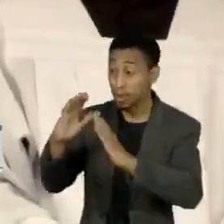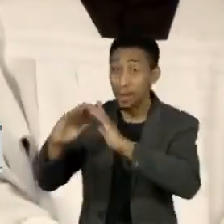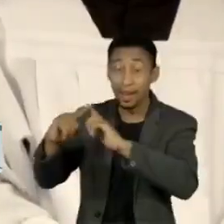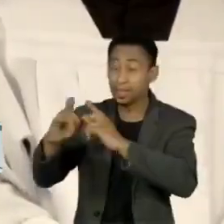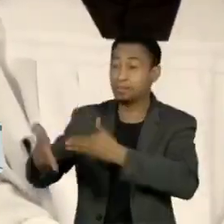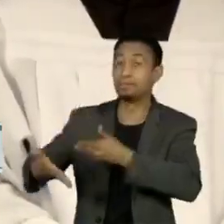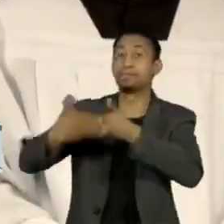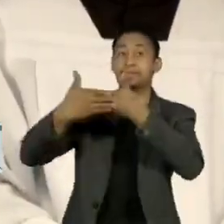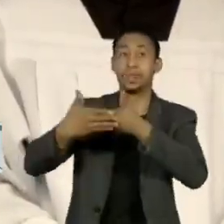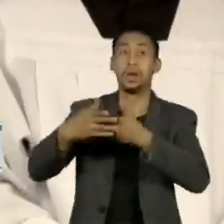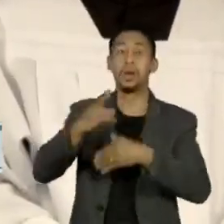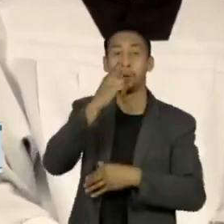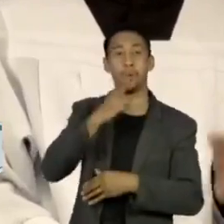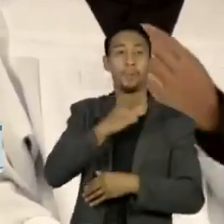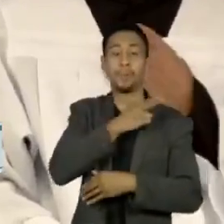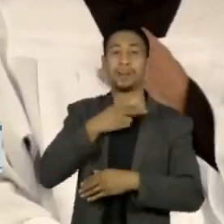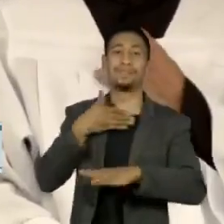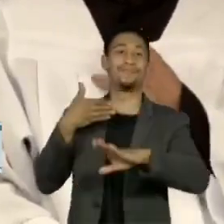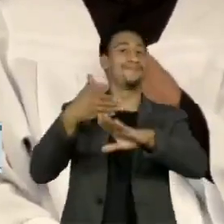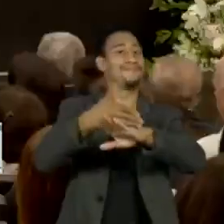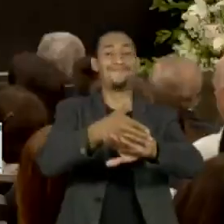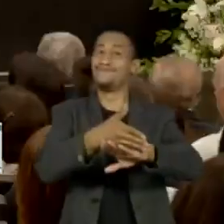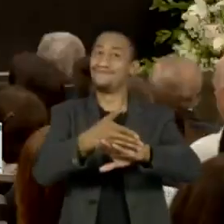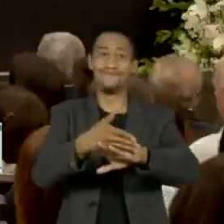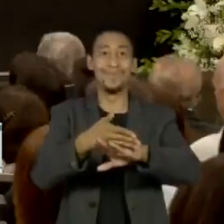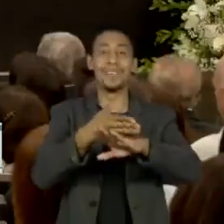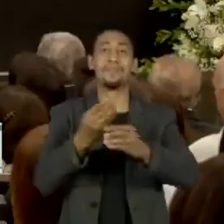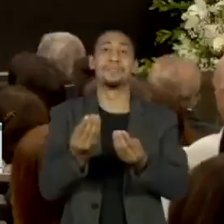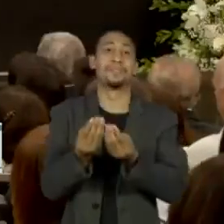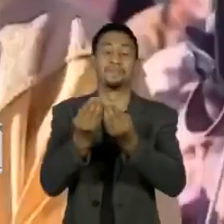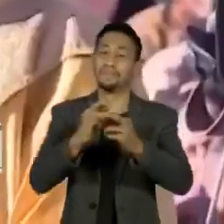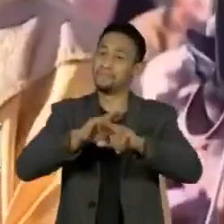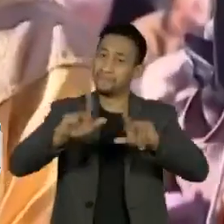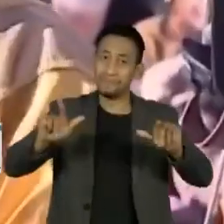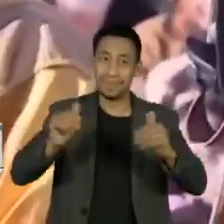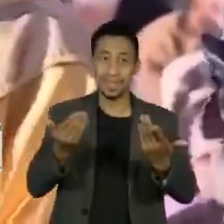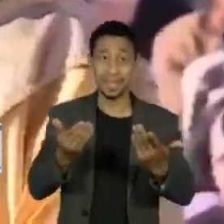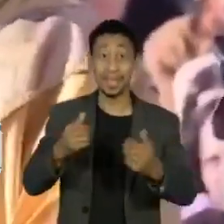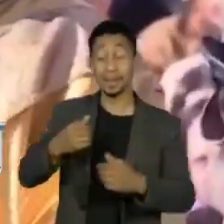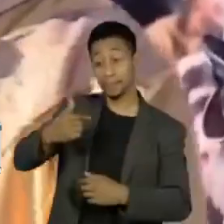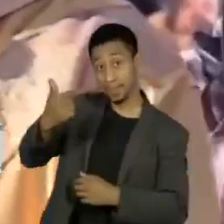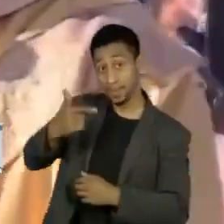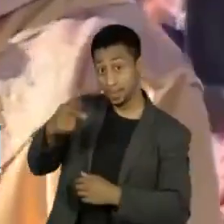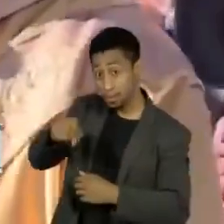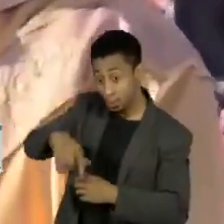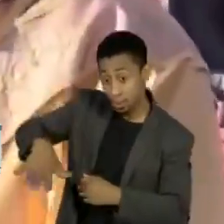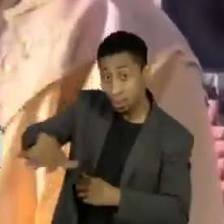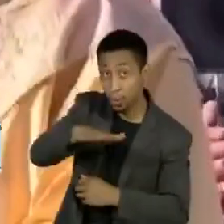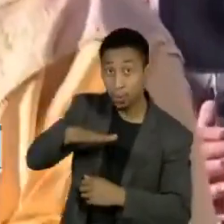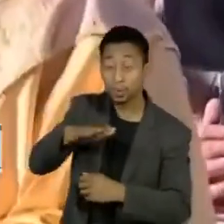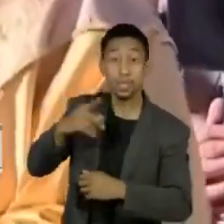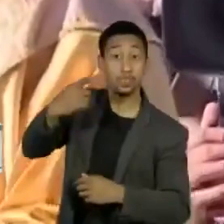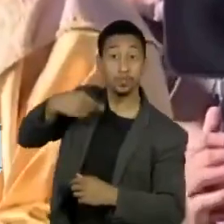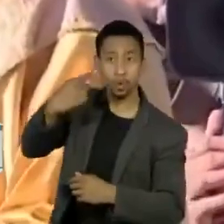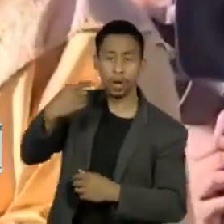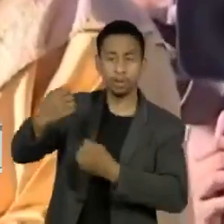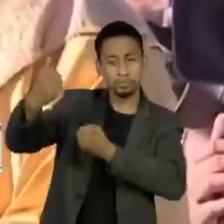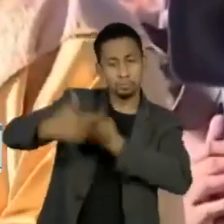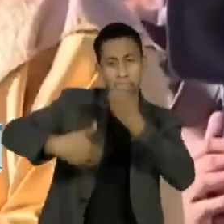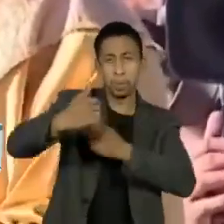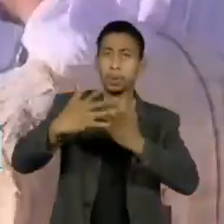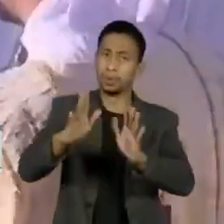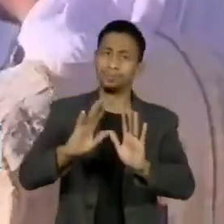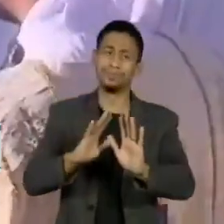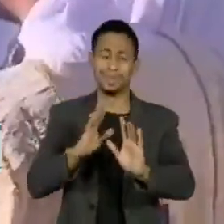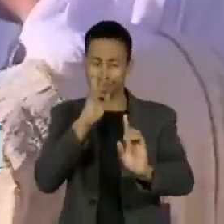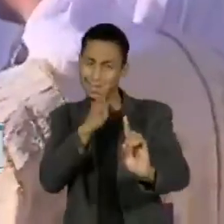temporariamente o direito do Padre Robson de Oliveira de realizar celebrações segundo a defesa do Padre Robson houve exposição